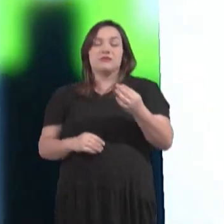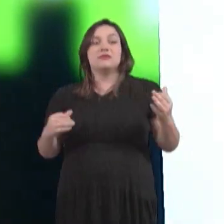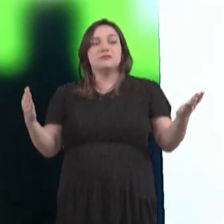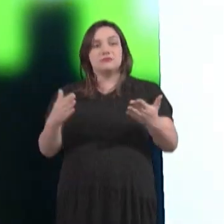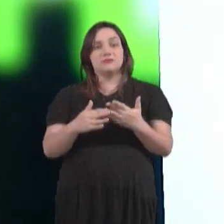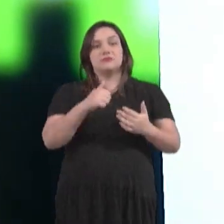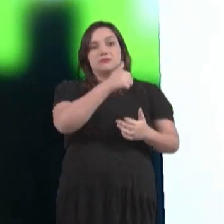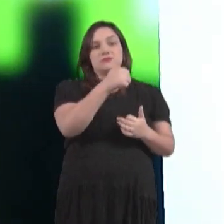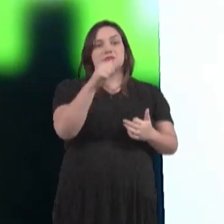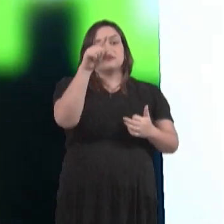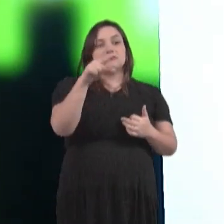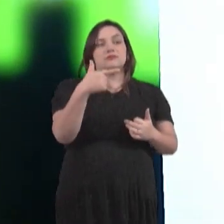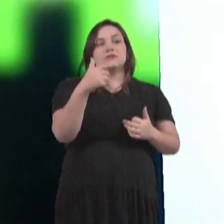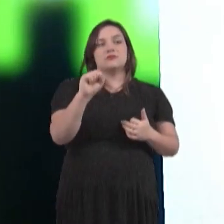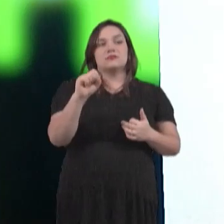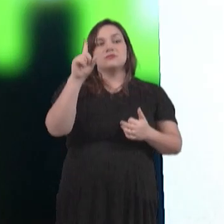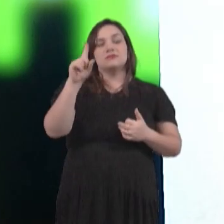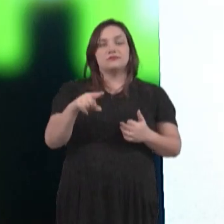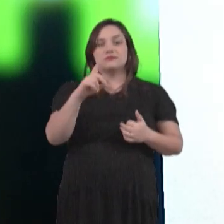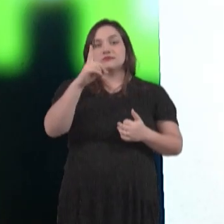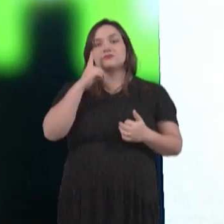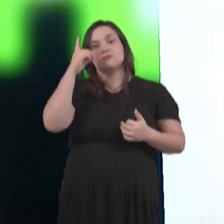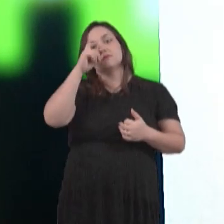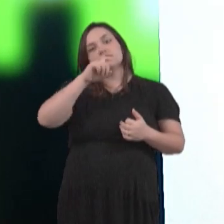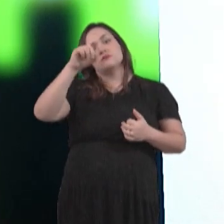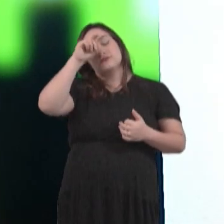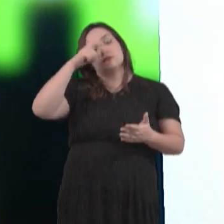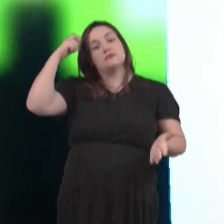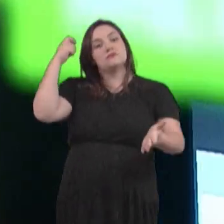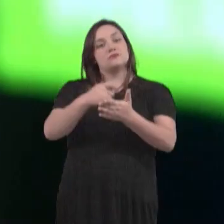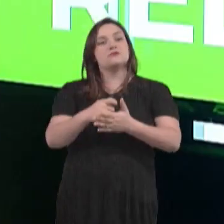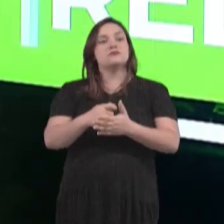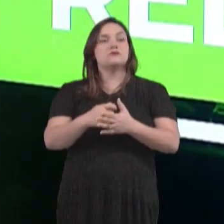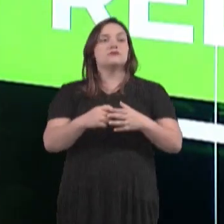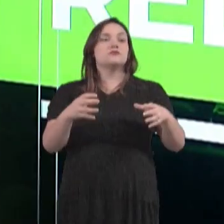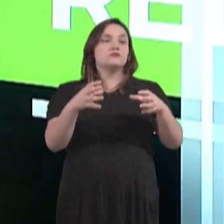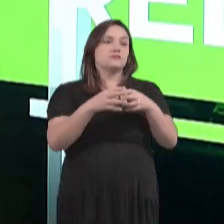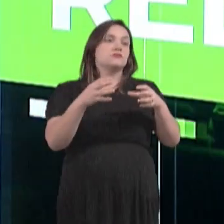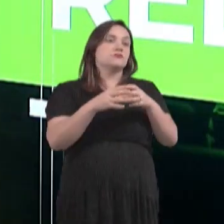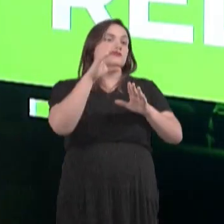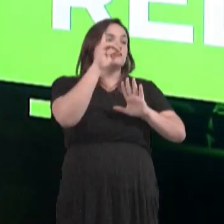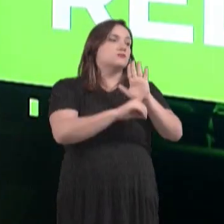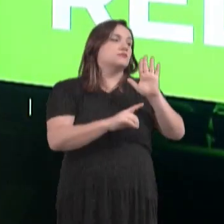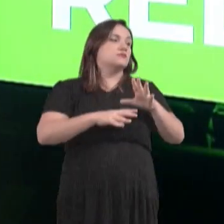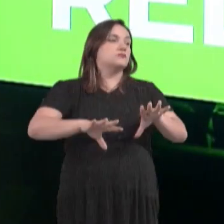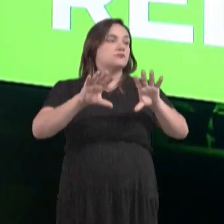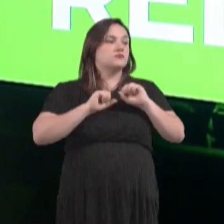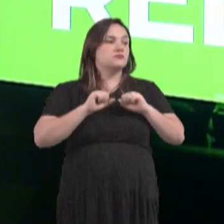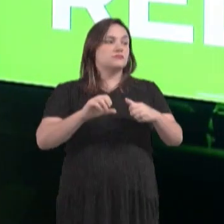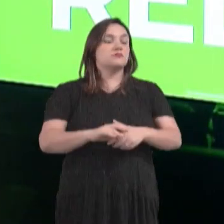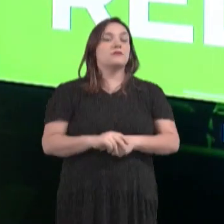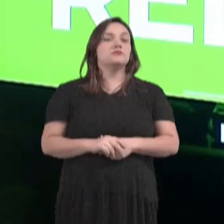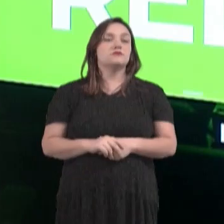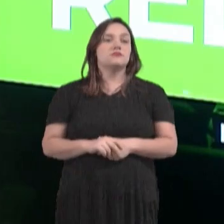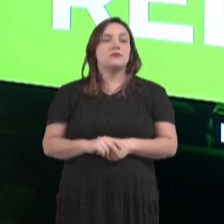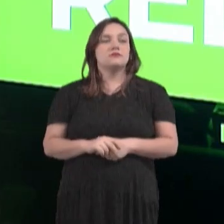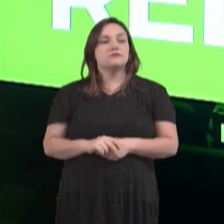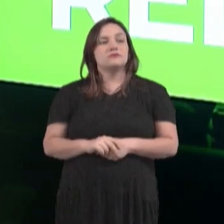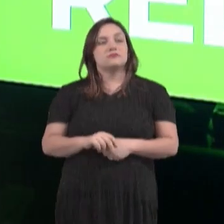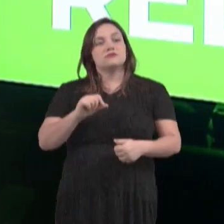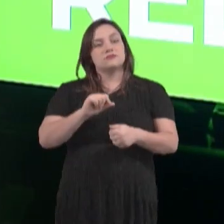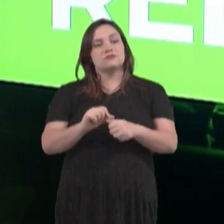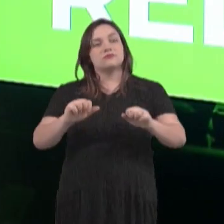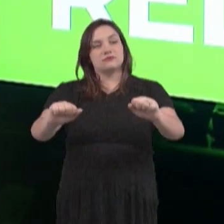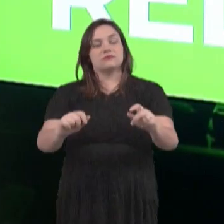11h28, o deputado Zeca do PT cobrou a Comissão de Direitos do Consumidor aqui da casa para que promova uma